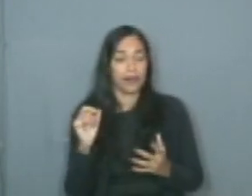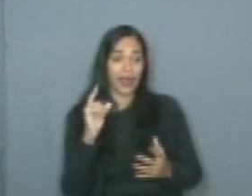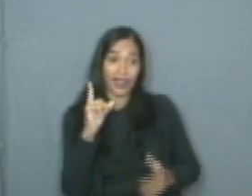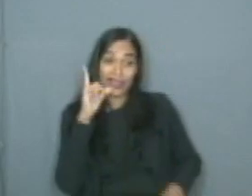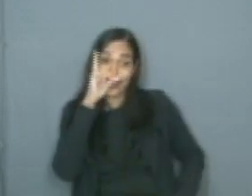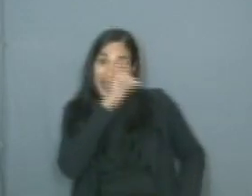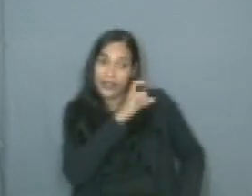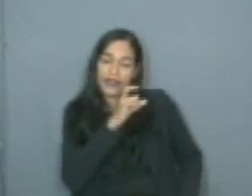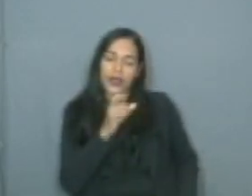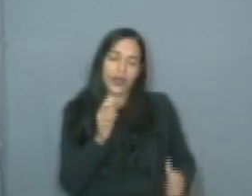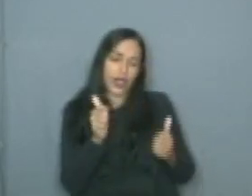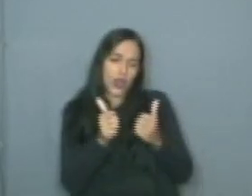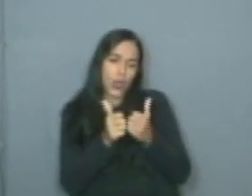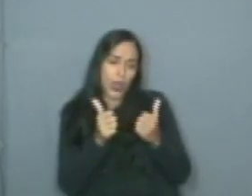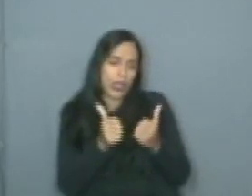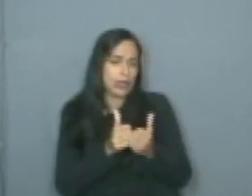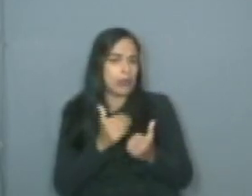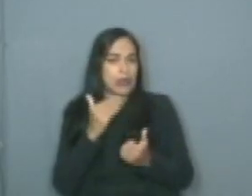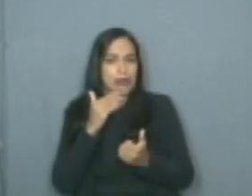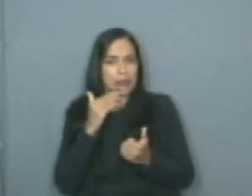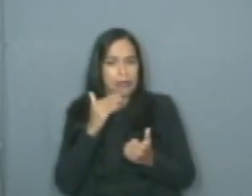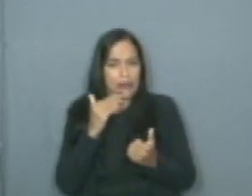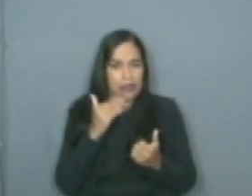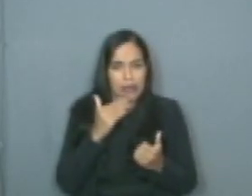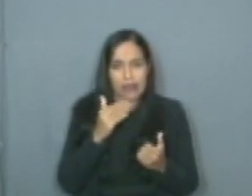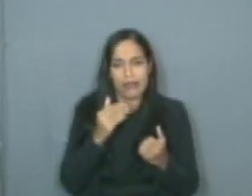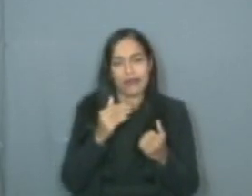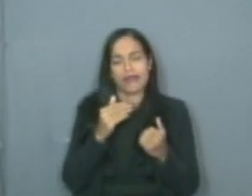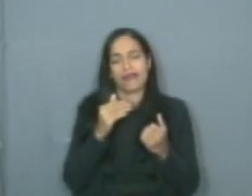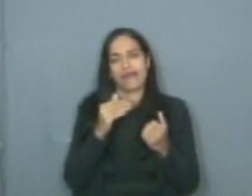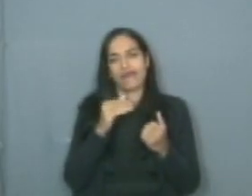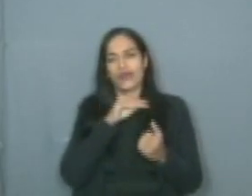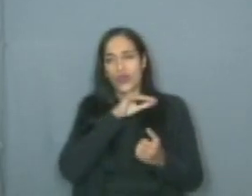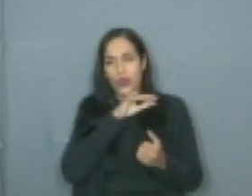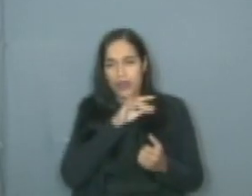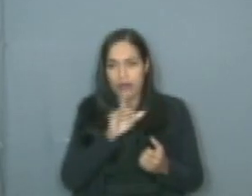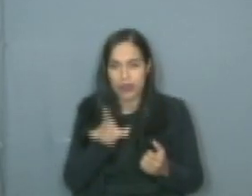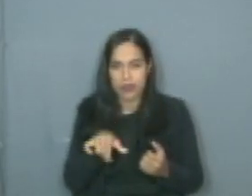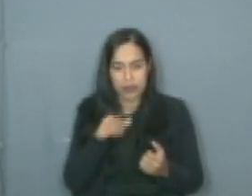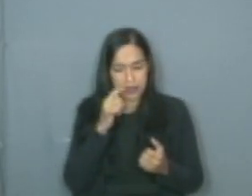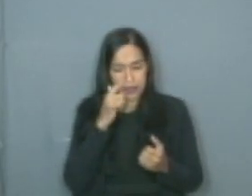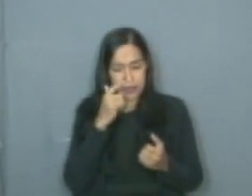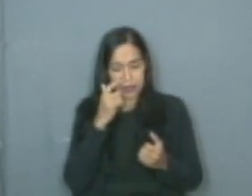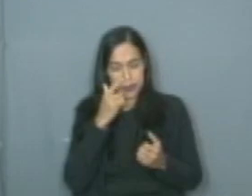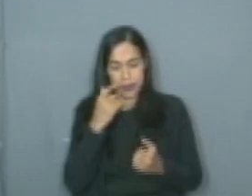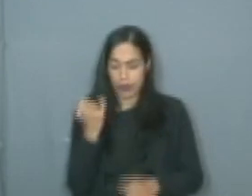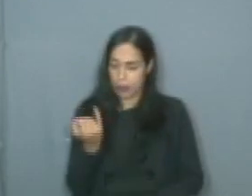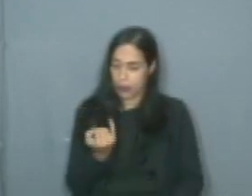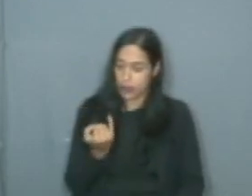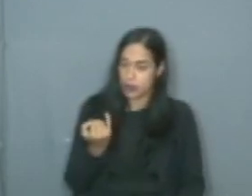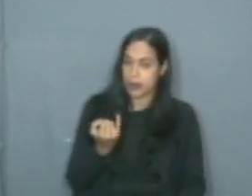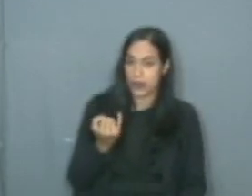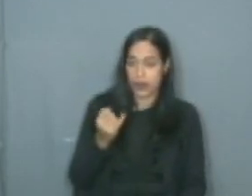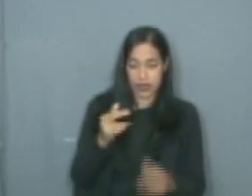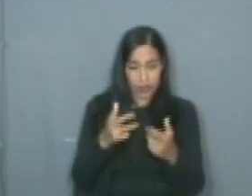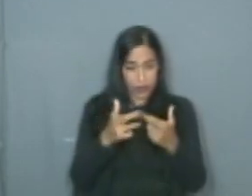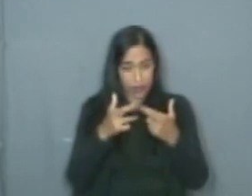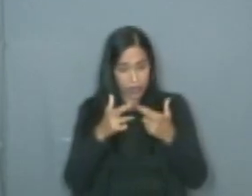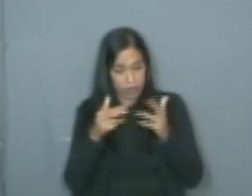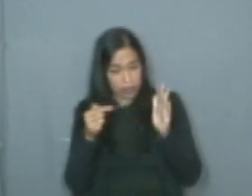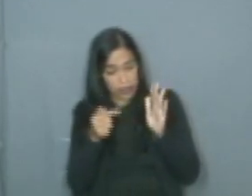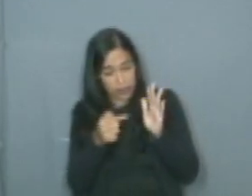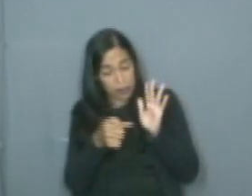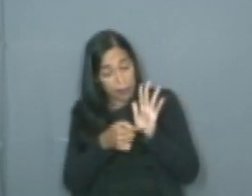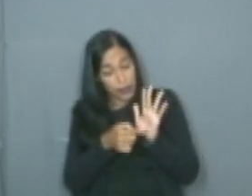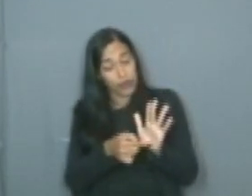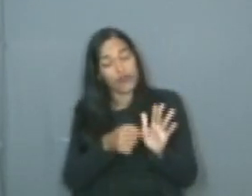também de ônibus que estão degradados quando vêm, e realmente eu acho de suma importância esse seu requerimento para mostrar a realidade